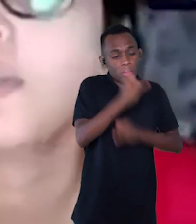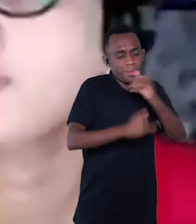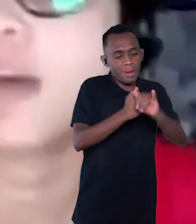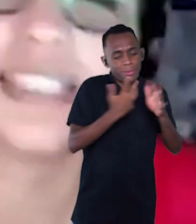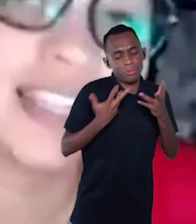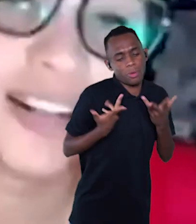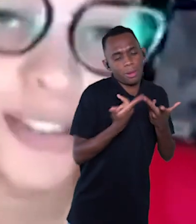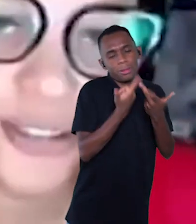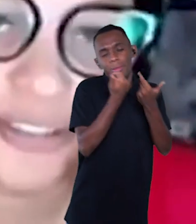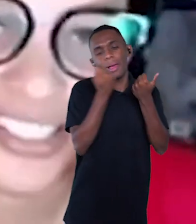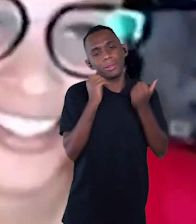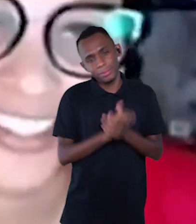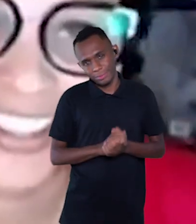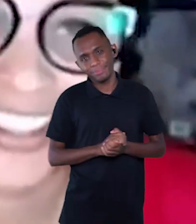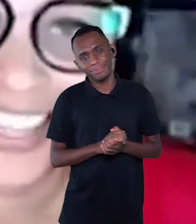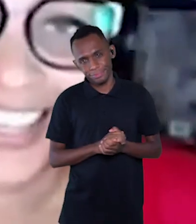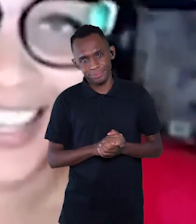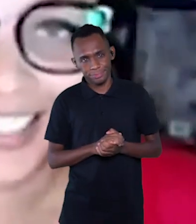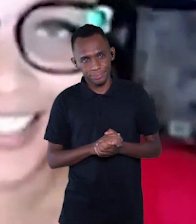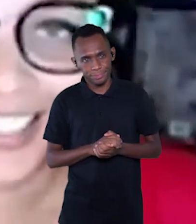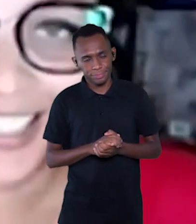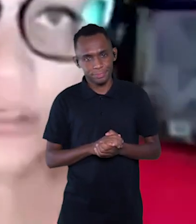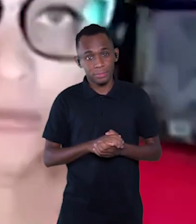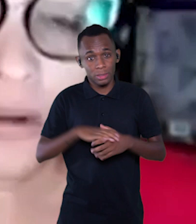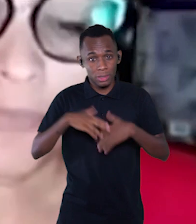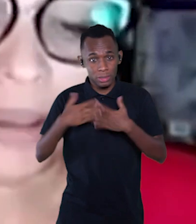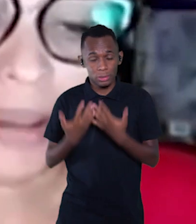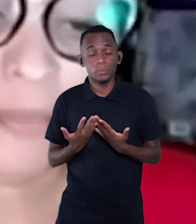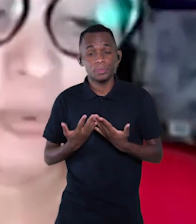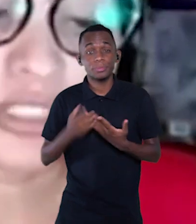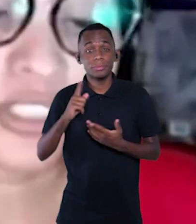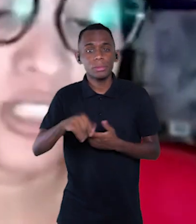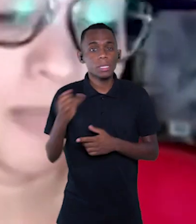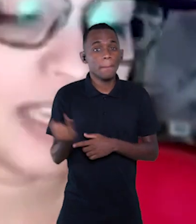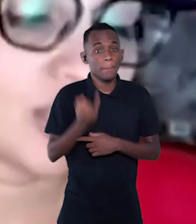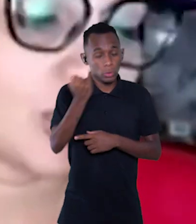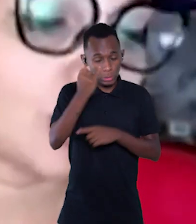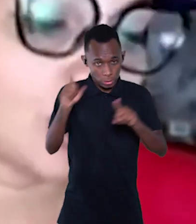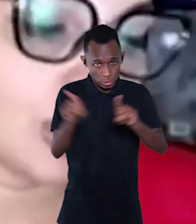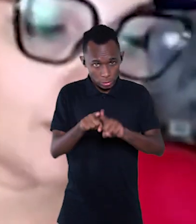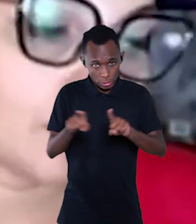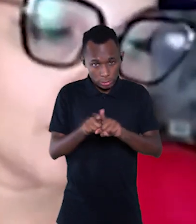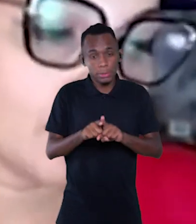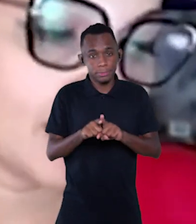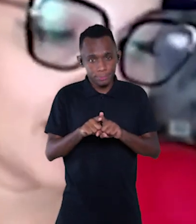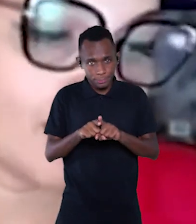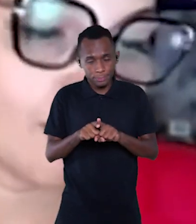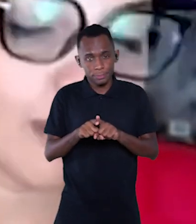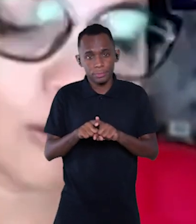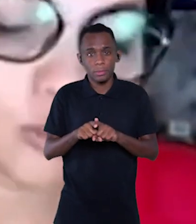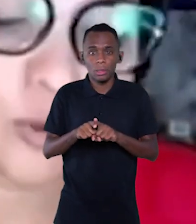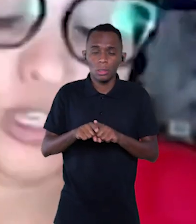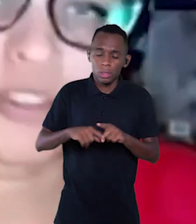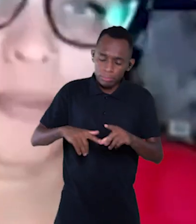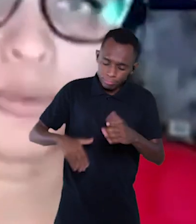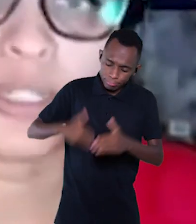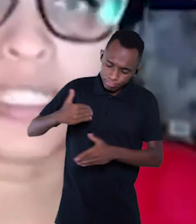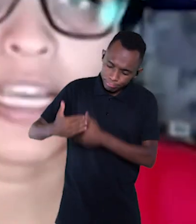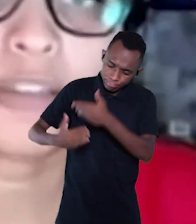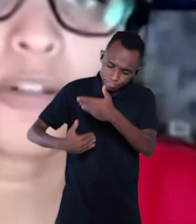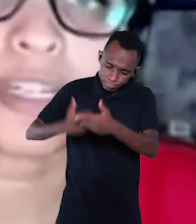qualidade que não passa nem na nossa vista. Entende? Então, é importante também que a gente vá aos